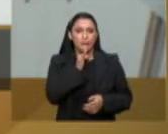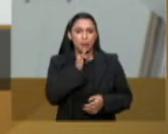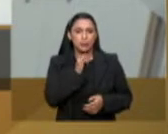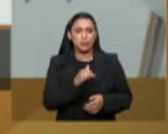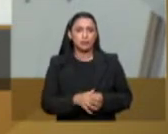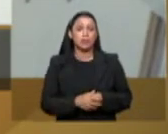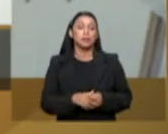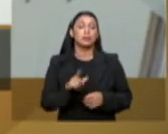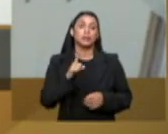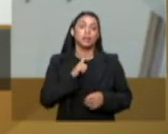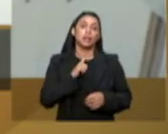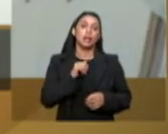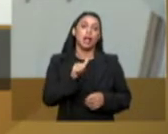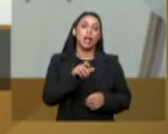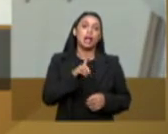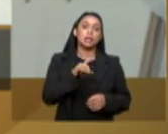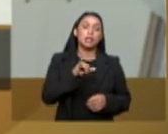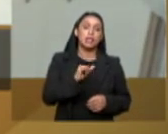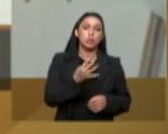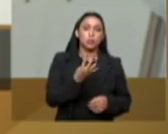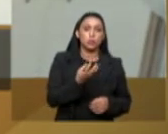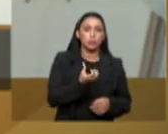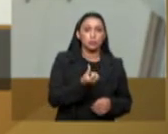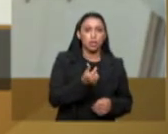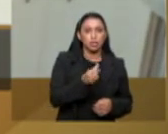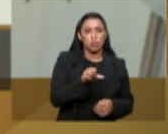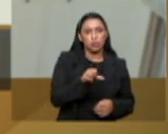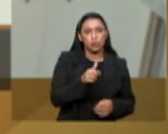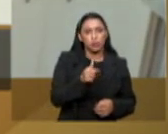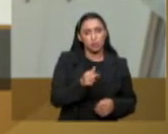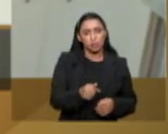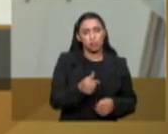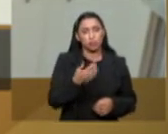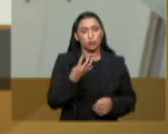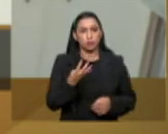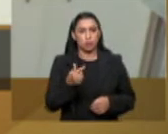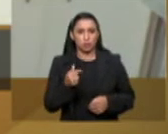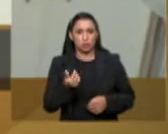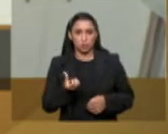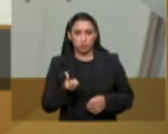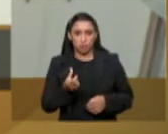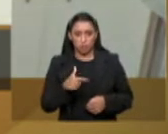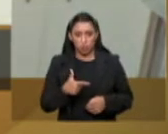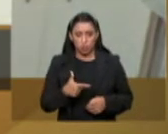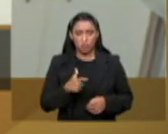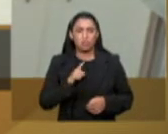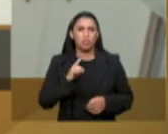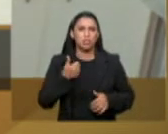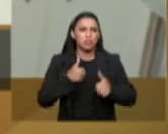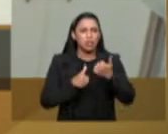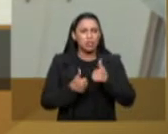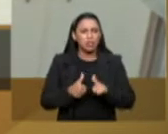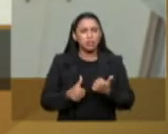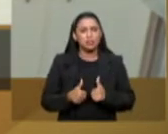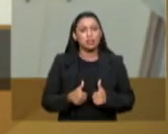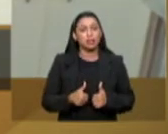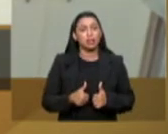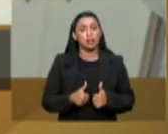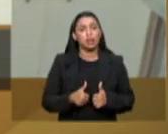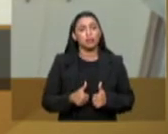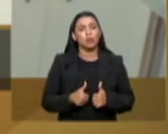citam-se as ADIs 4697 e 4762, em que se analisava